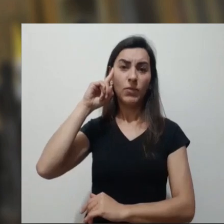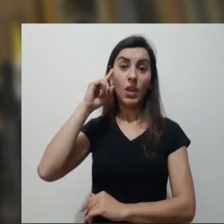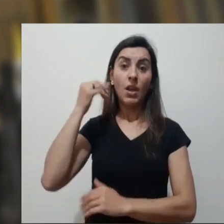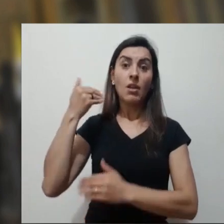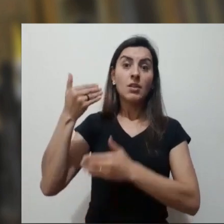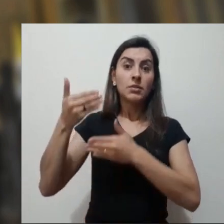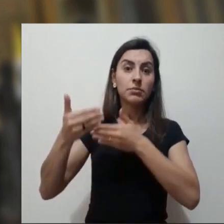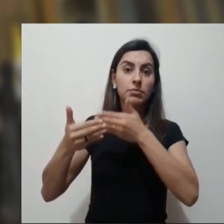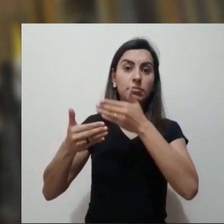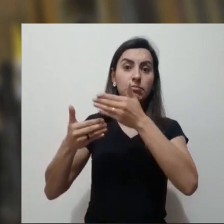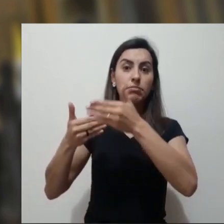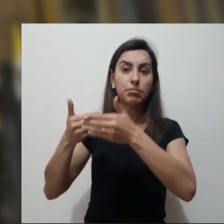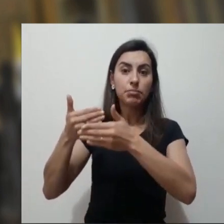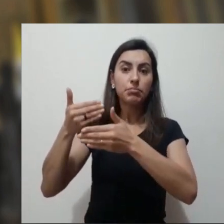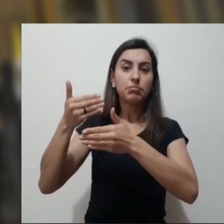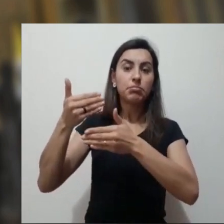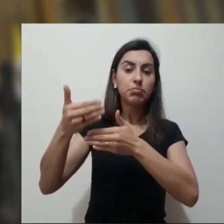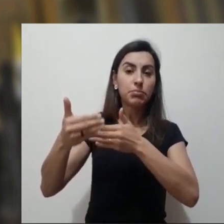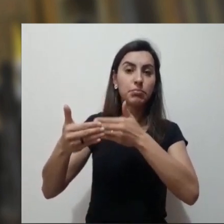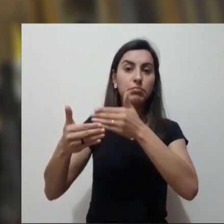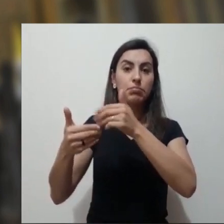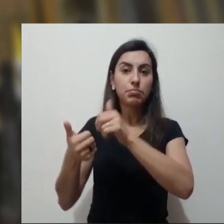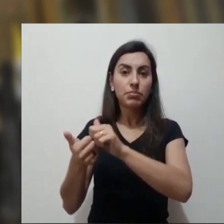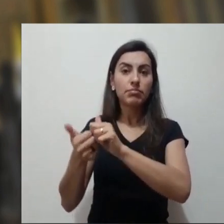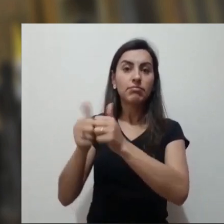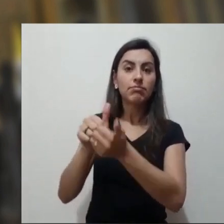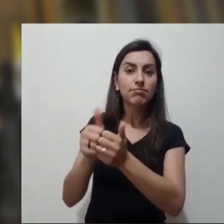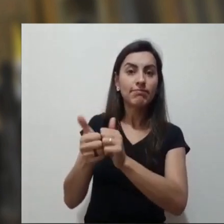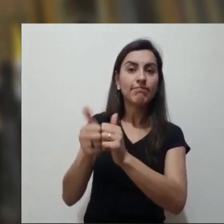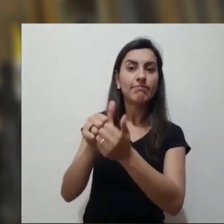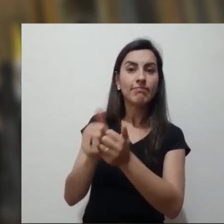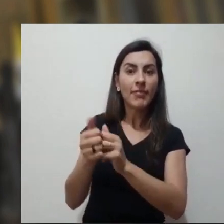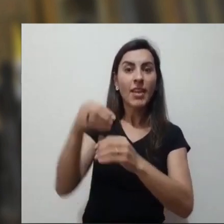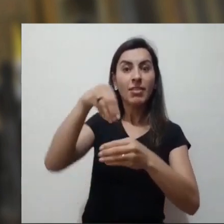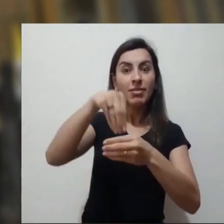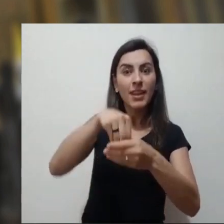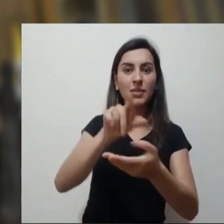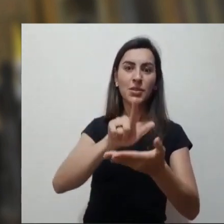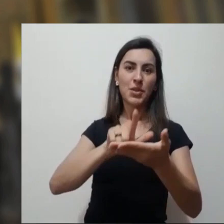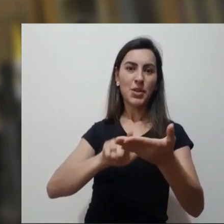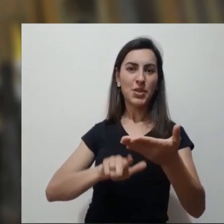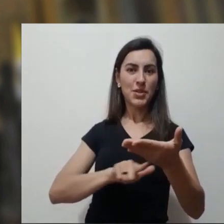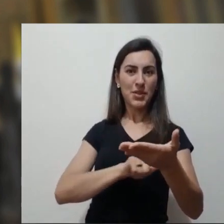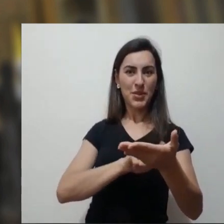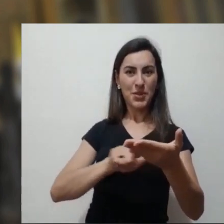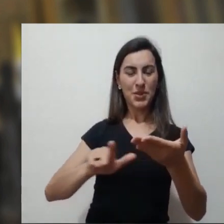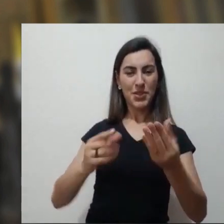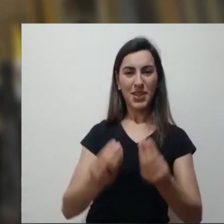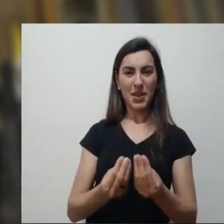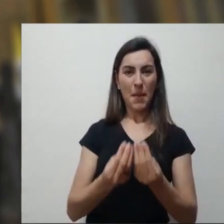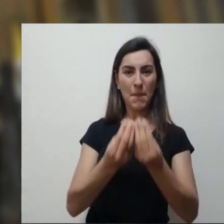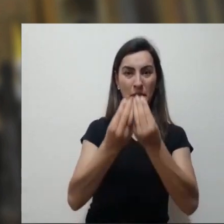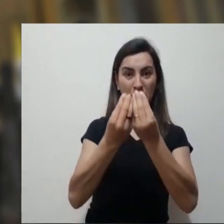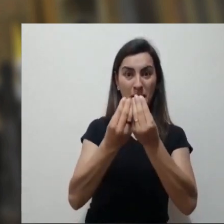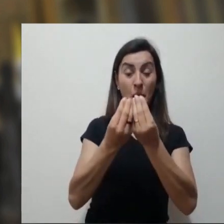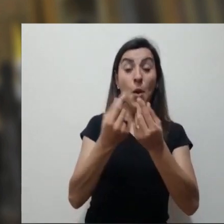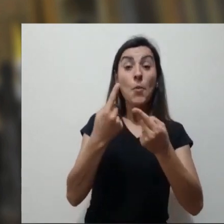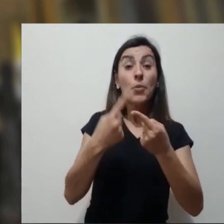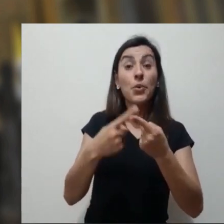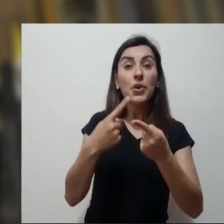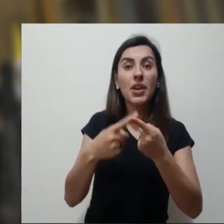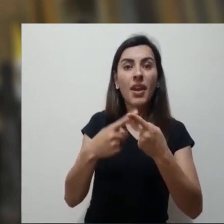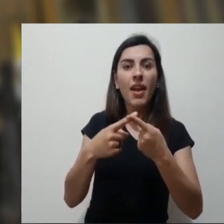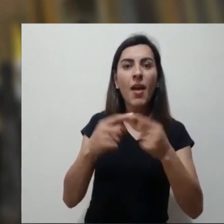poucos ele foi sendo introduzido na liturgia. Por ser um hino que expressa o nascimento do